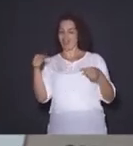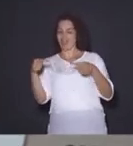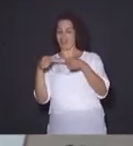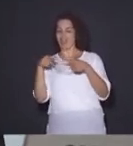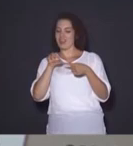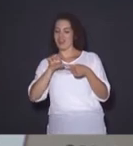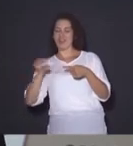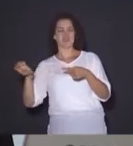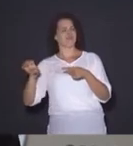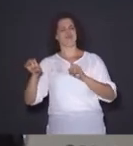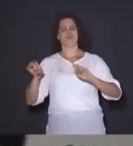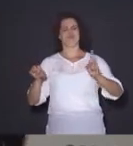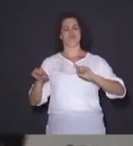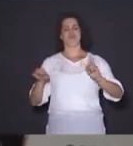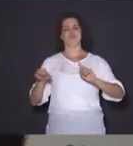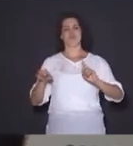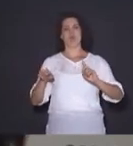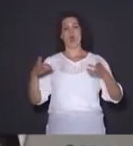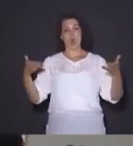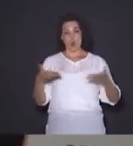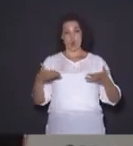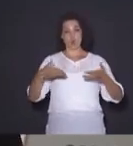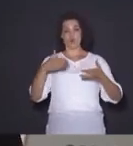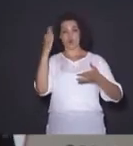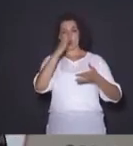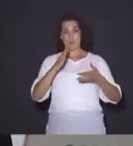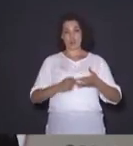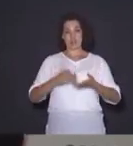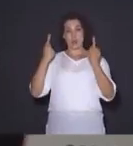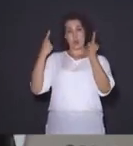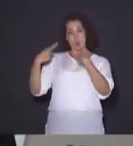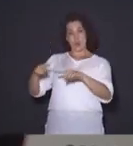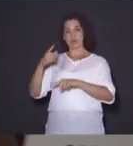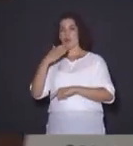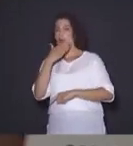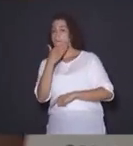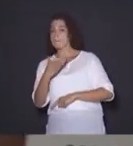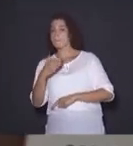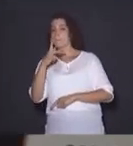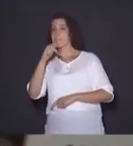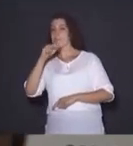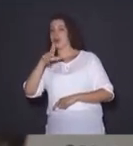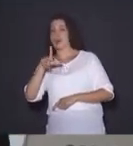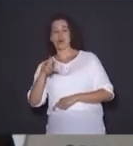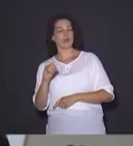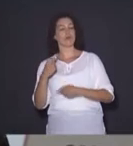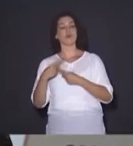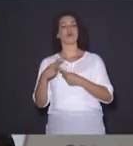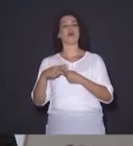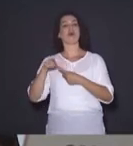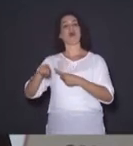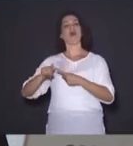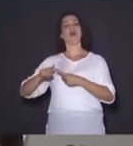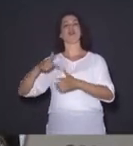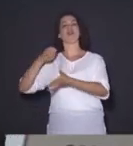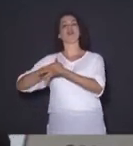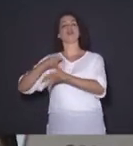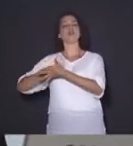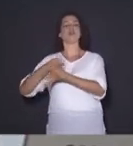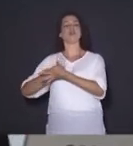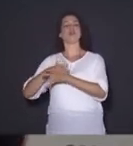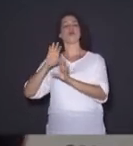freire tem sido atacado hoje no brasil não é à toa paulo freire tem sido atacada no brasil porque ele é defender uma educação que se